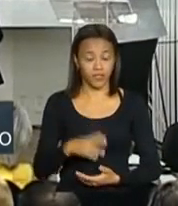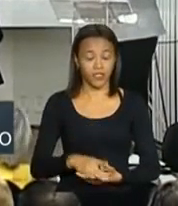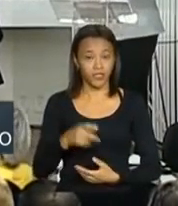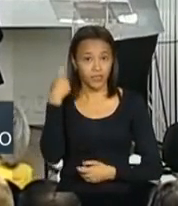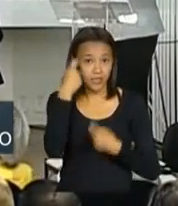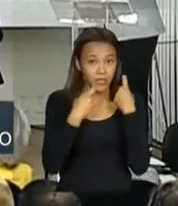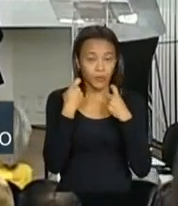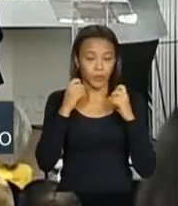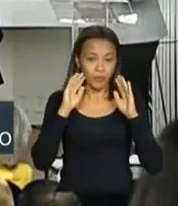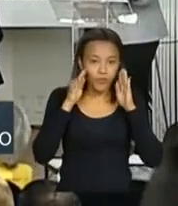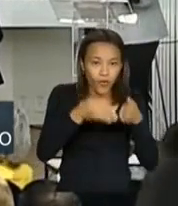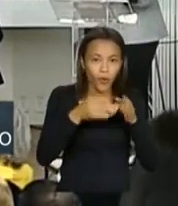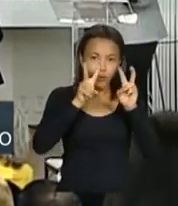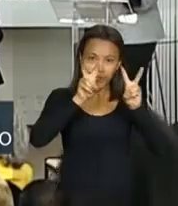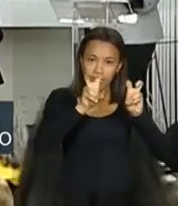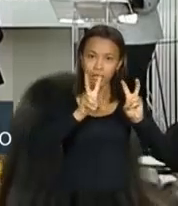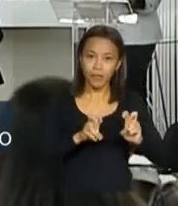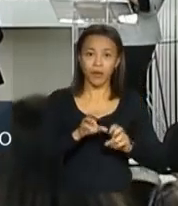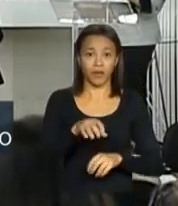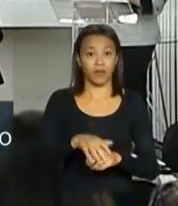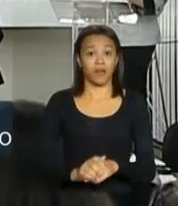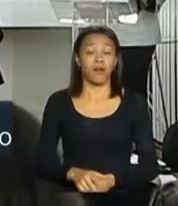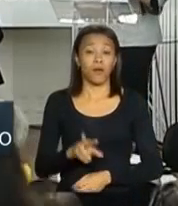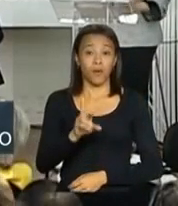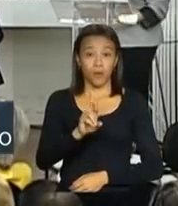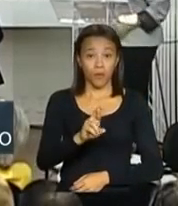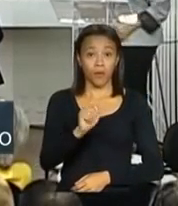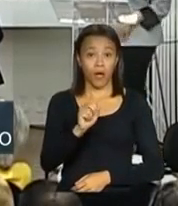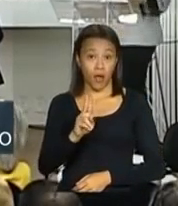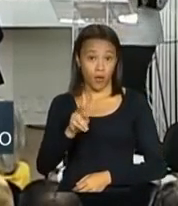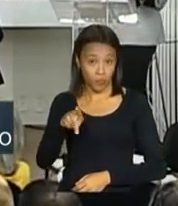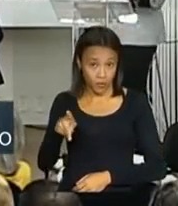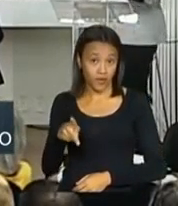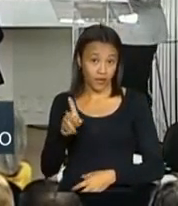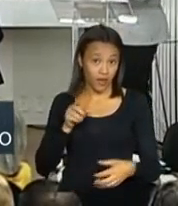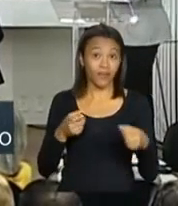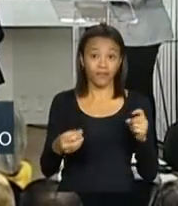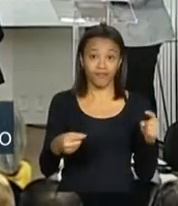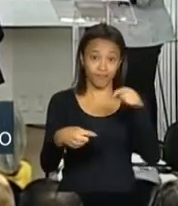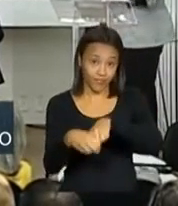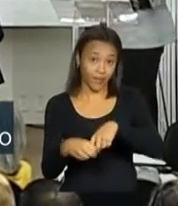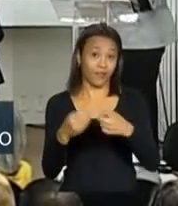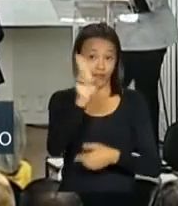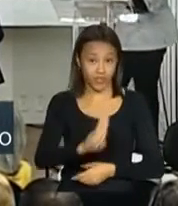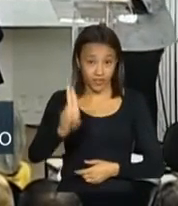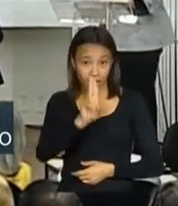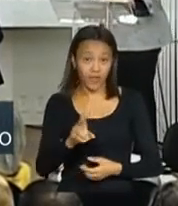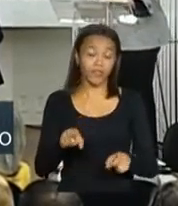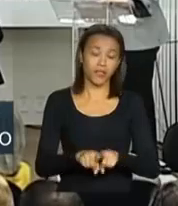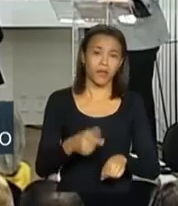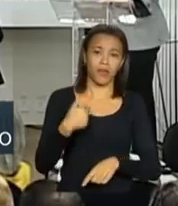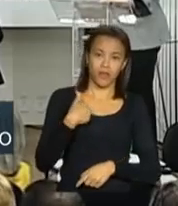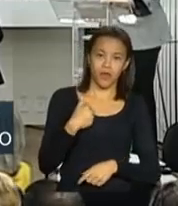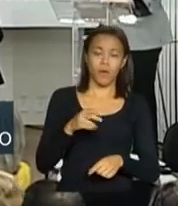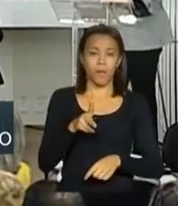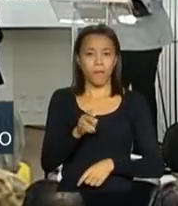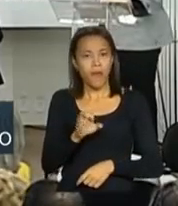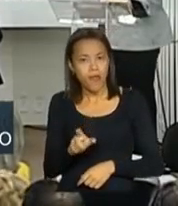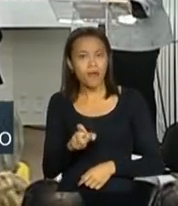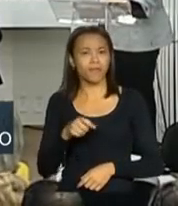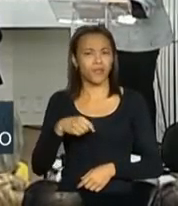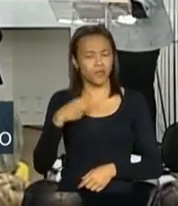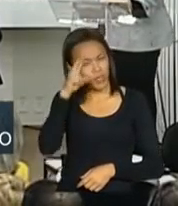temas, o Raup à universidade, a mim, o Pepe, a toda uma história de